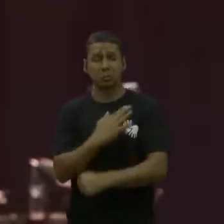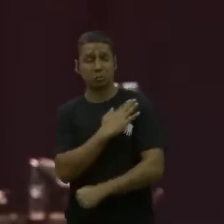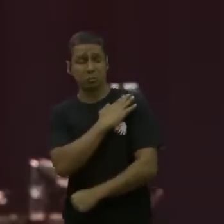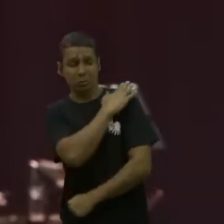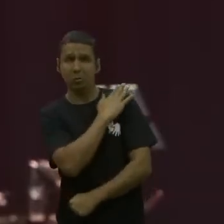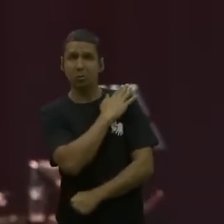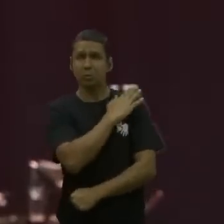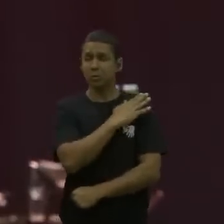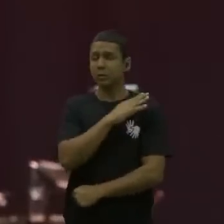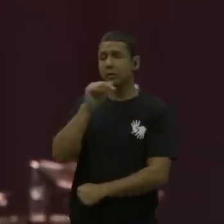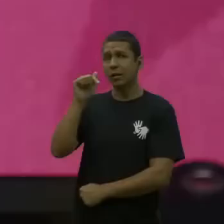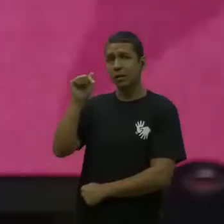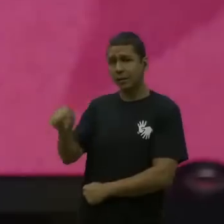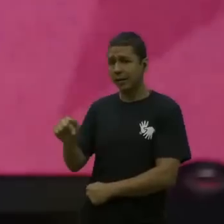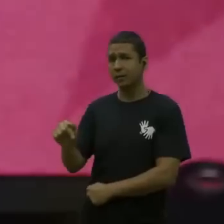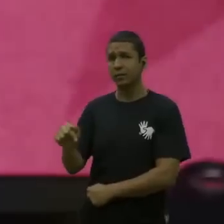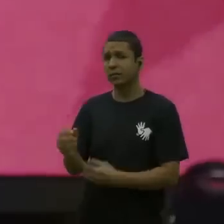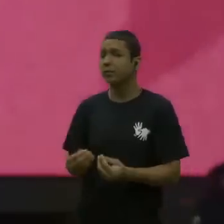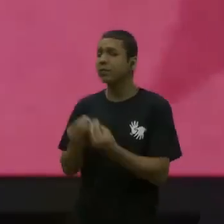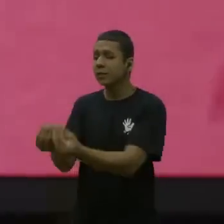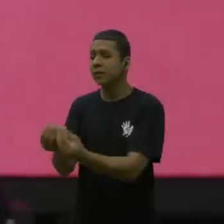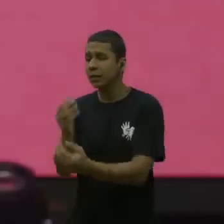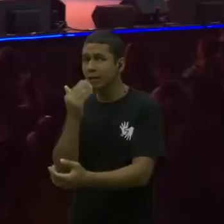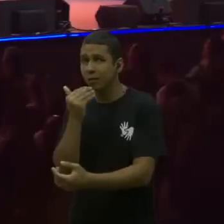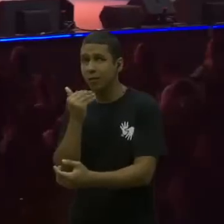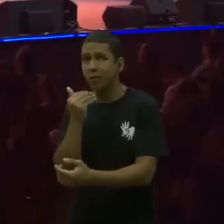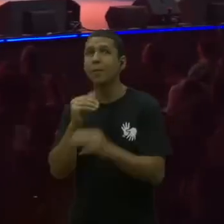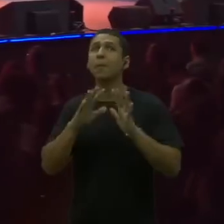Mas todo guarda e todo soldado...